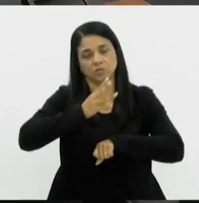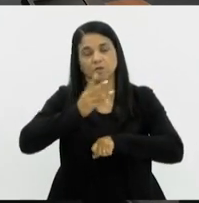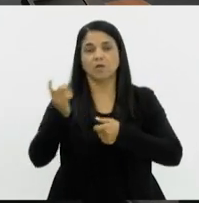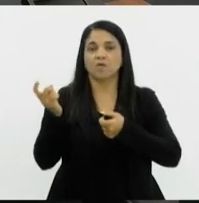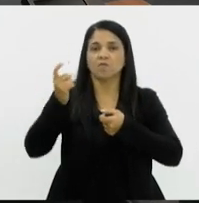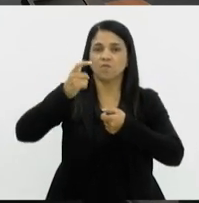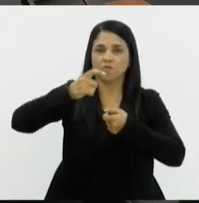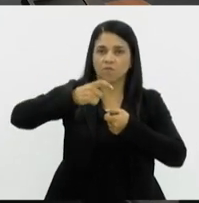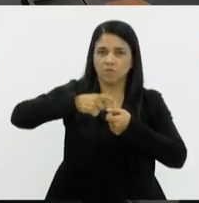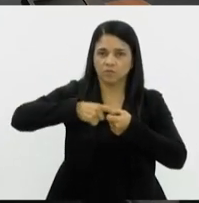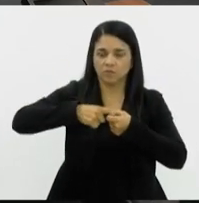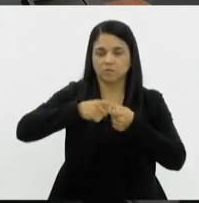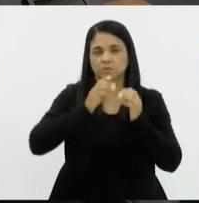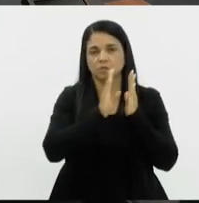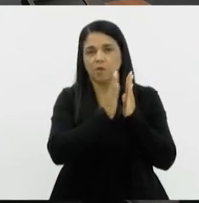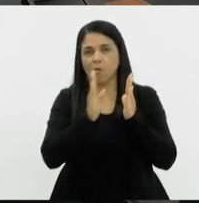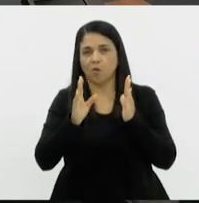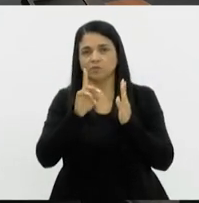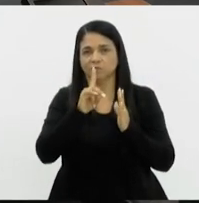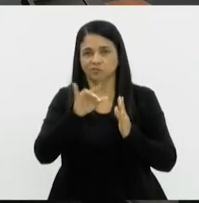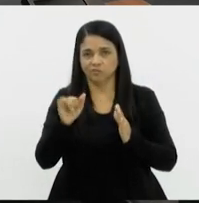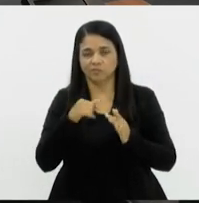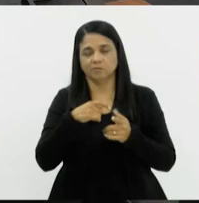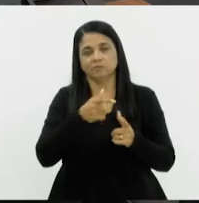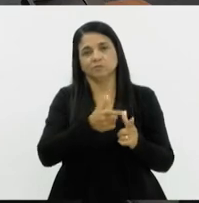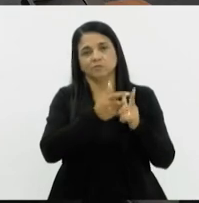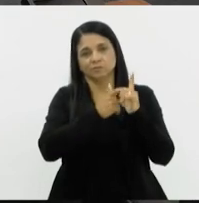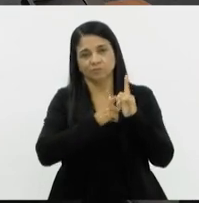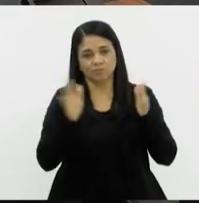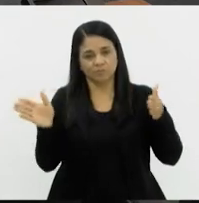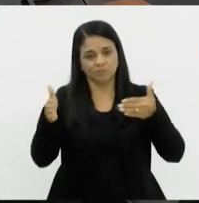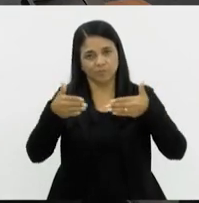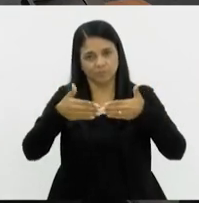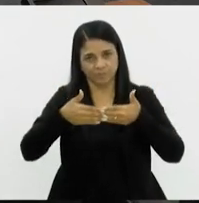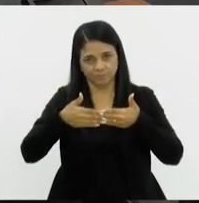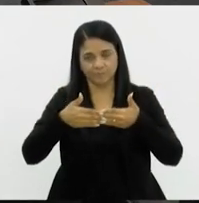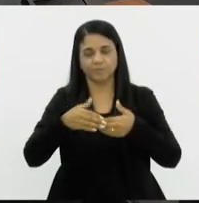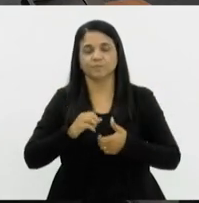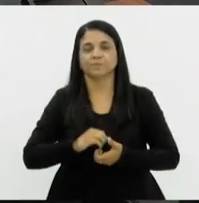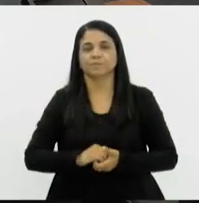retornaremos com a ordem do dia. Está suspensa a sessão. Obrigado. Obrigado. Obrigado.